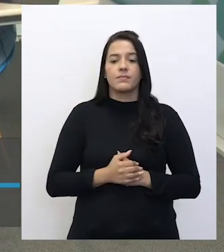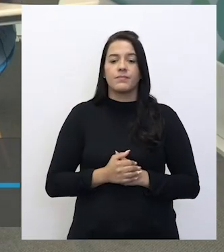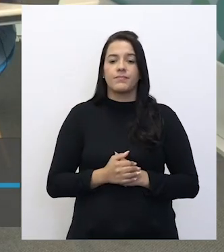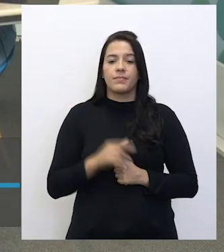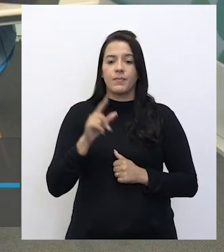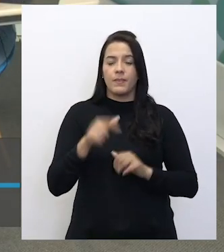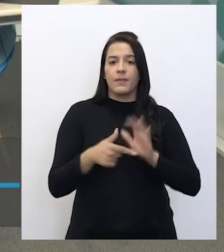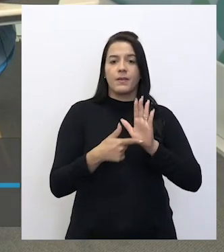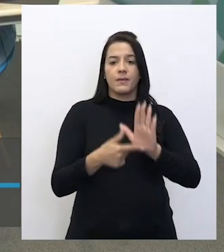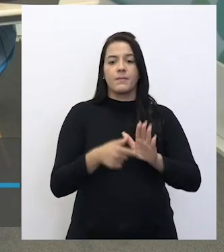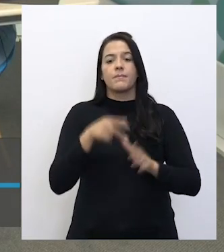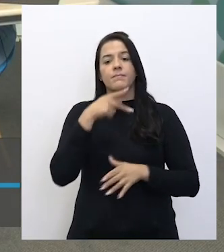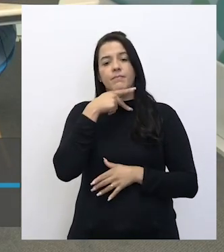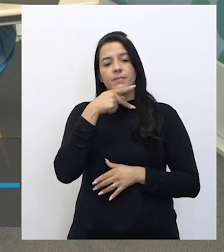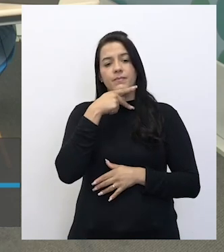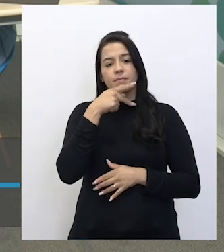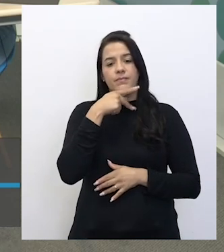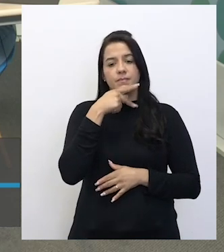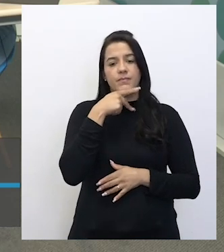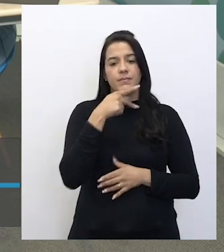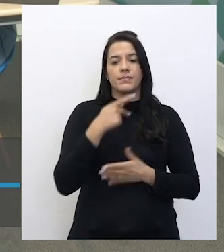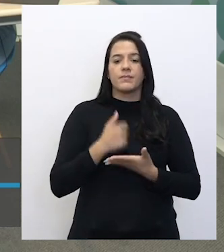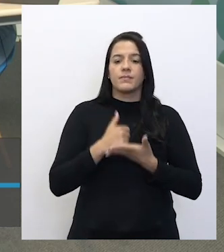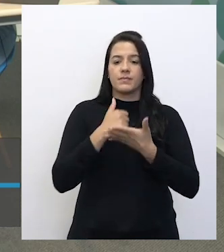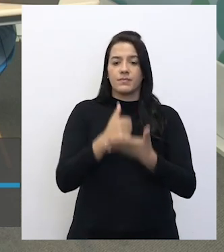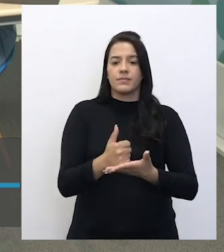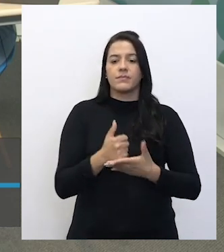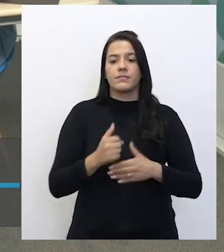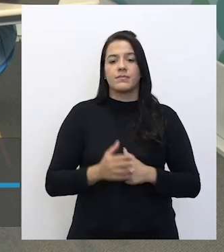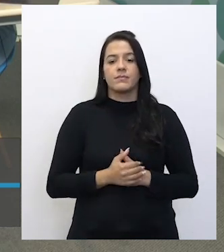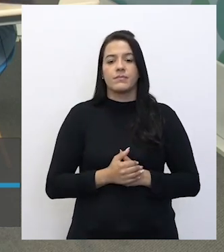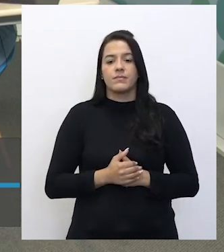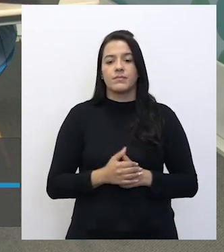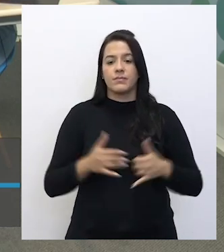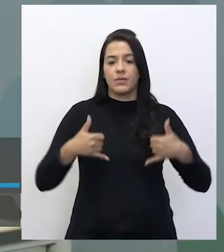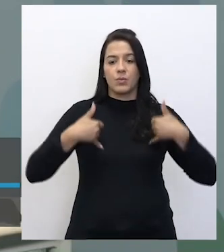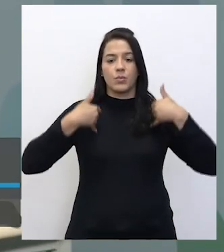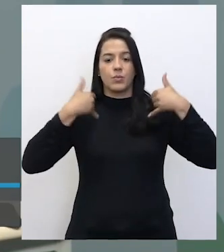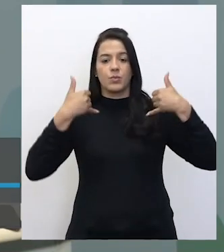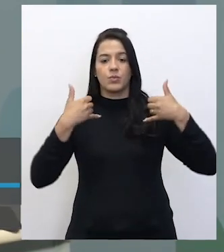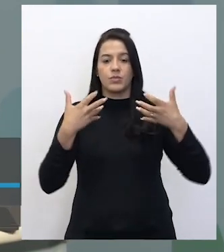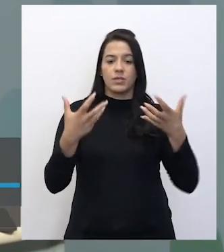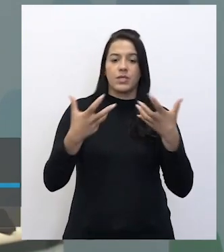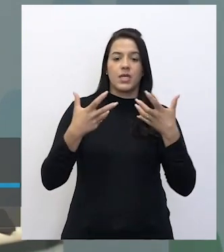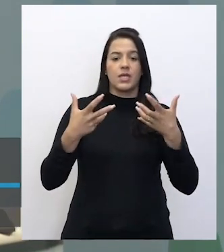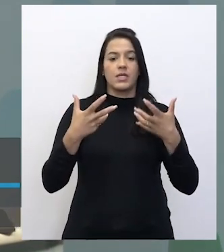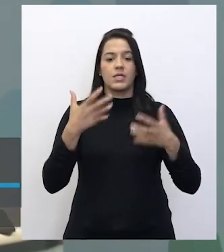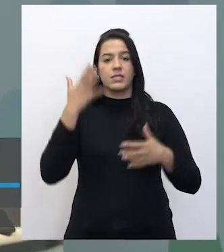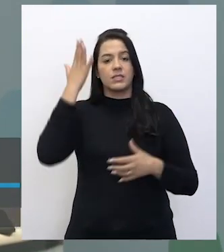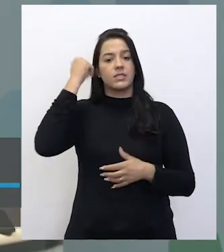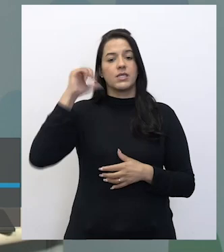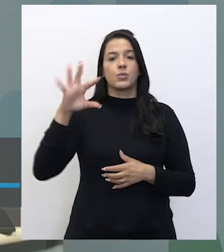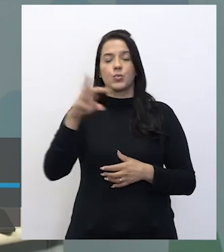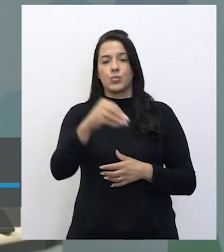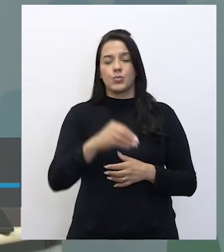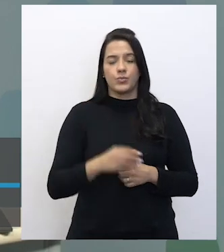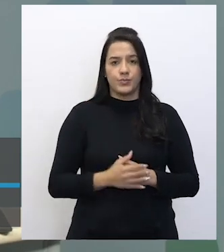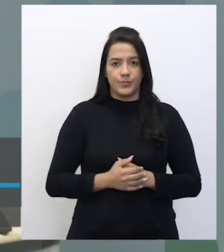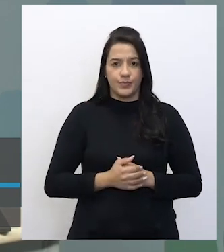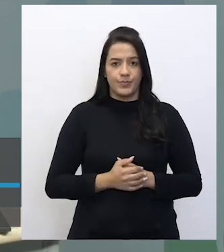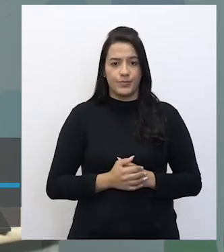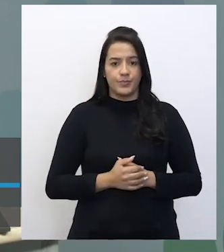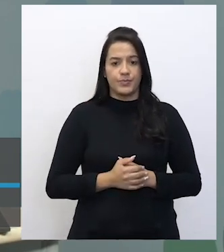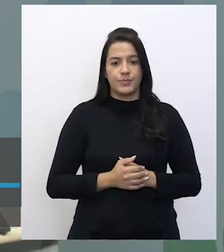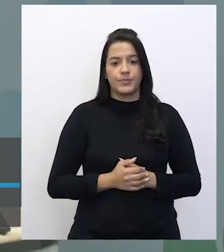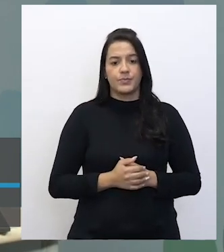pelo Platão, ela carrega assim essa carga, né? Sim, a arrogância, né? O considerar que sei tudo. E